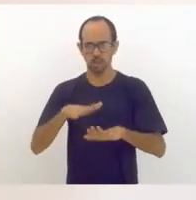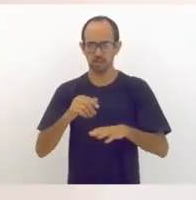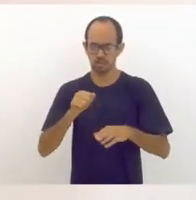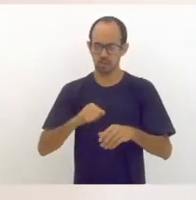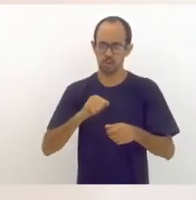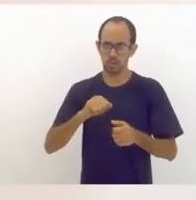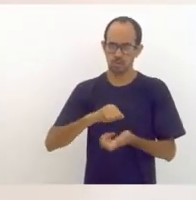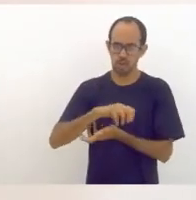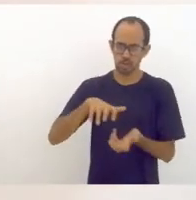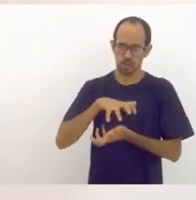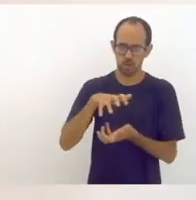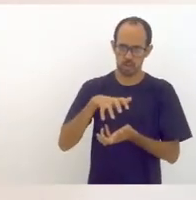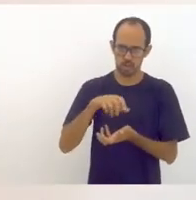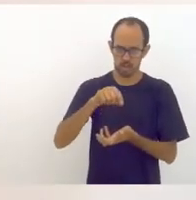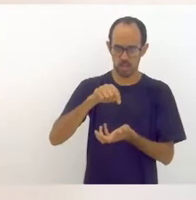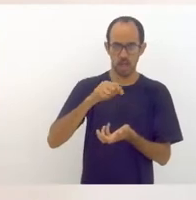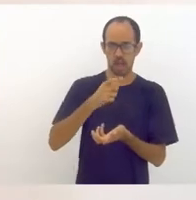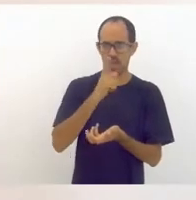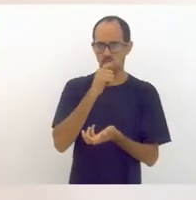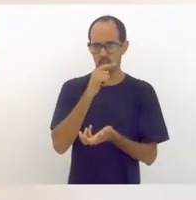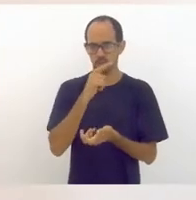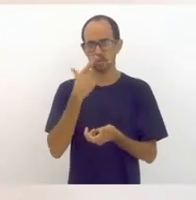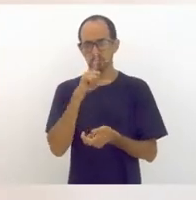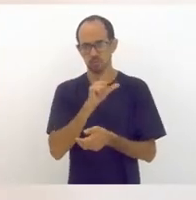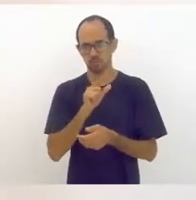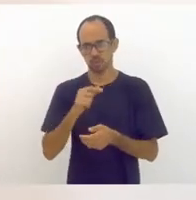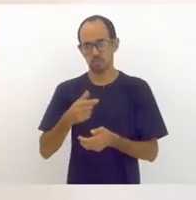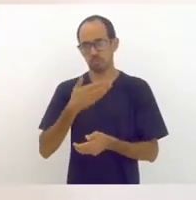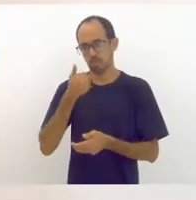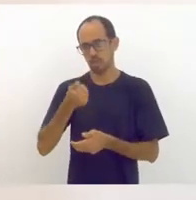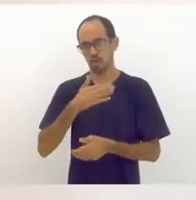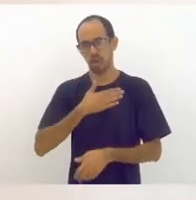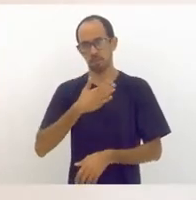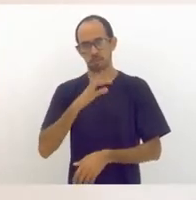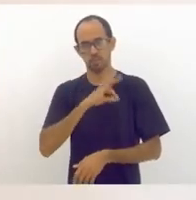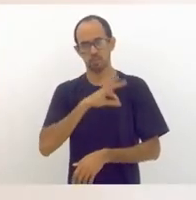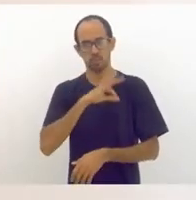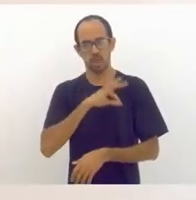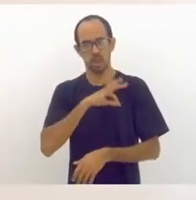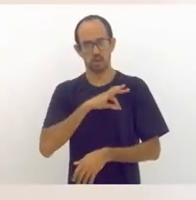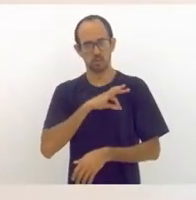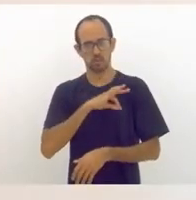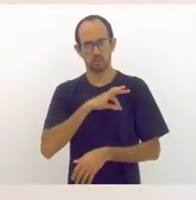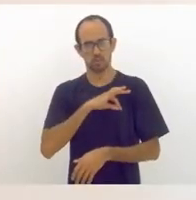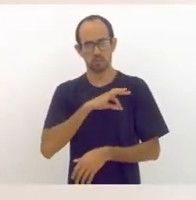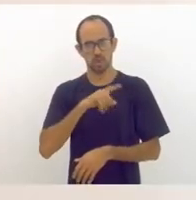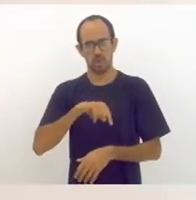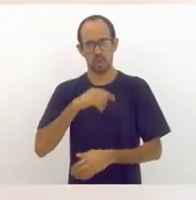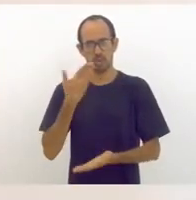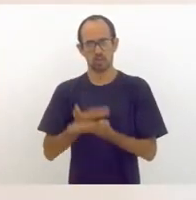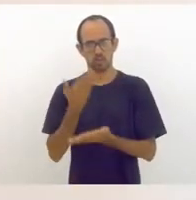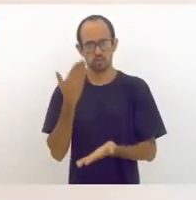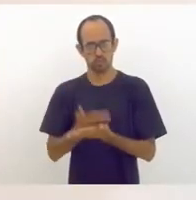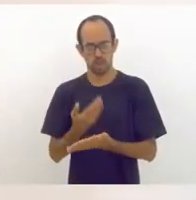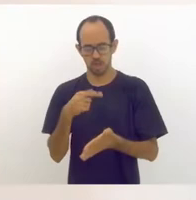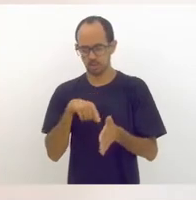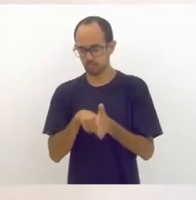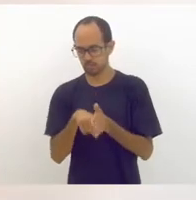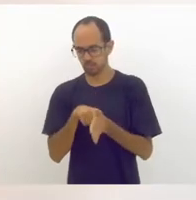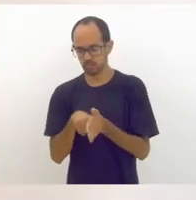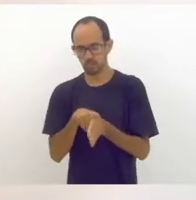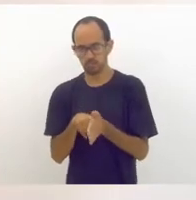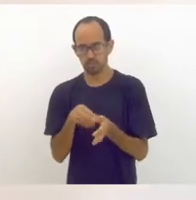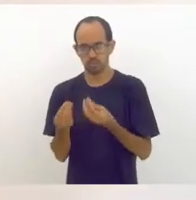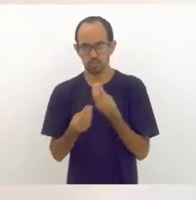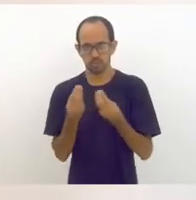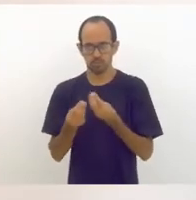estava se perdendo e consegui aumentar também a minha renda. E é esse o caminho que a gente tem que ter. É o caminho de estudar, é o caminho de pesquisar como que a